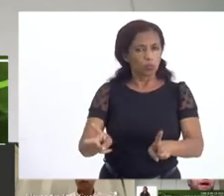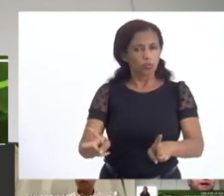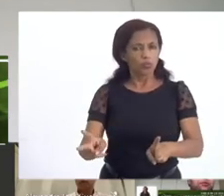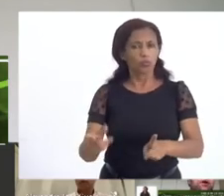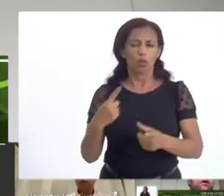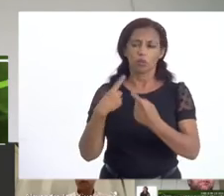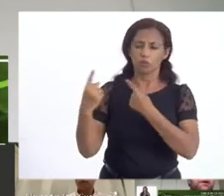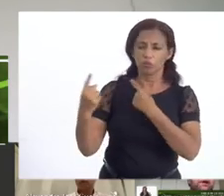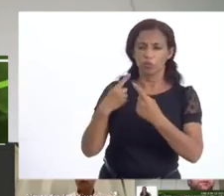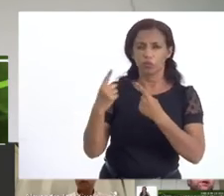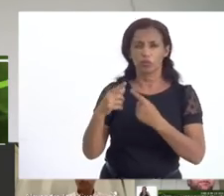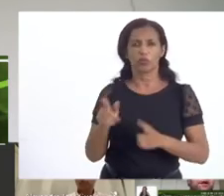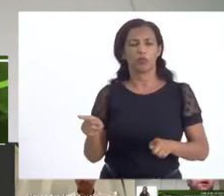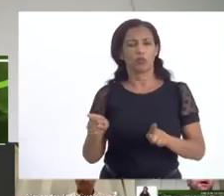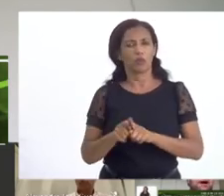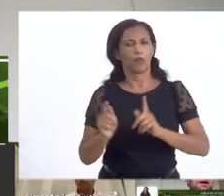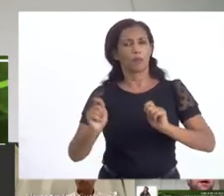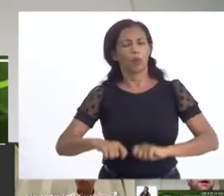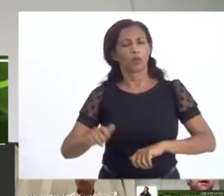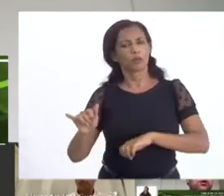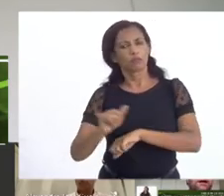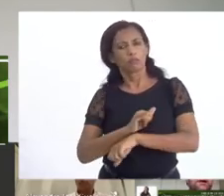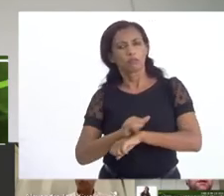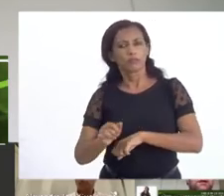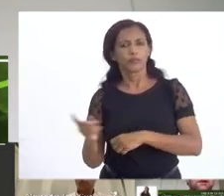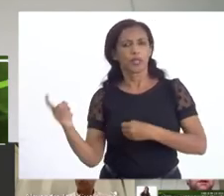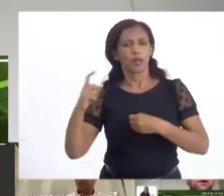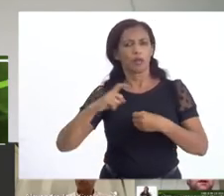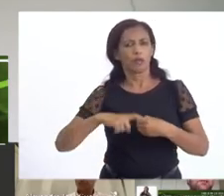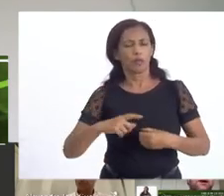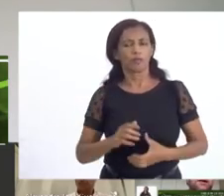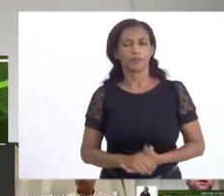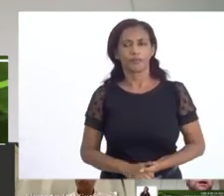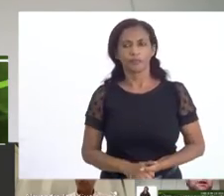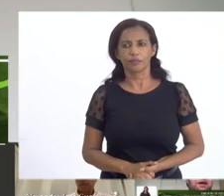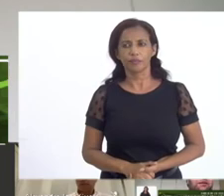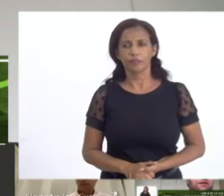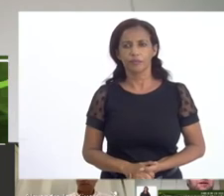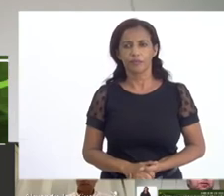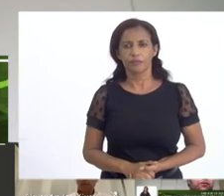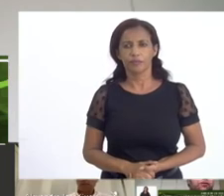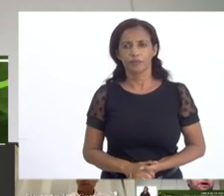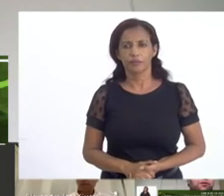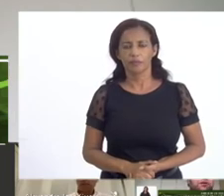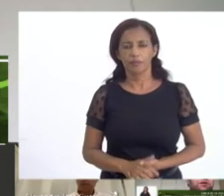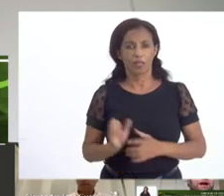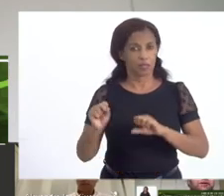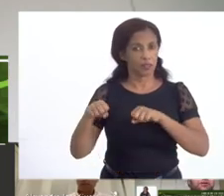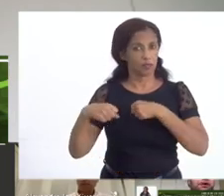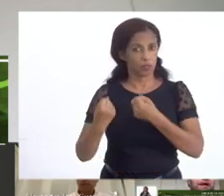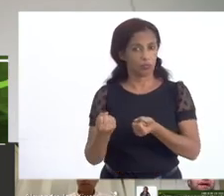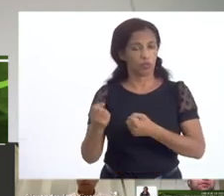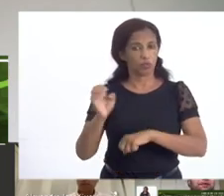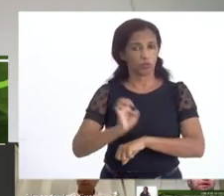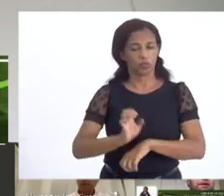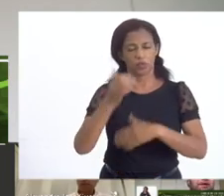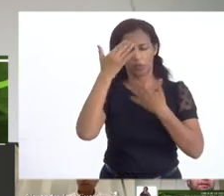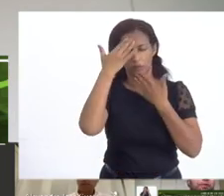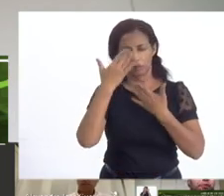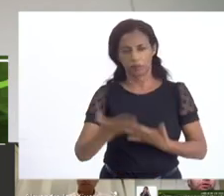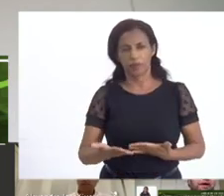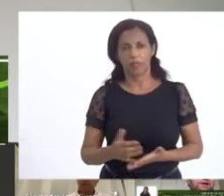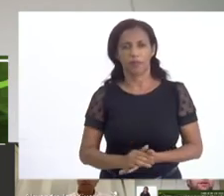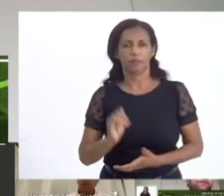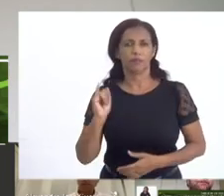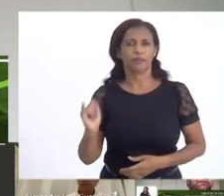para o diálogo e para que a gente possa planejar a retomada que se planeja aí, que se avizinha muito forte para o nosso Estado. Obrigado